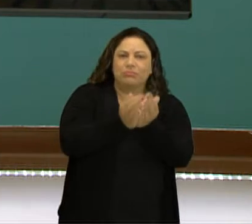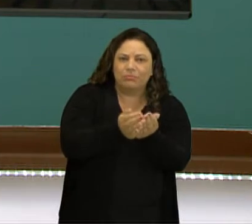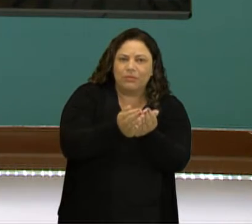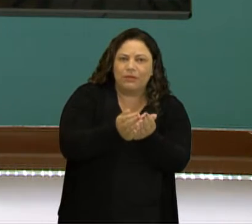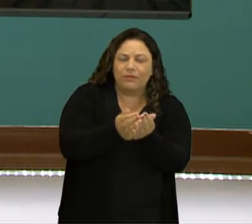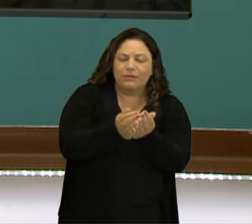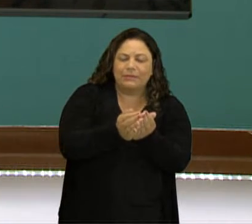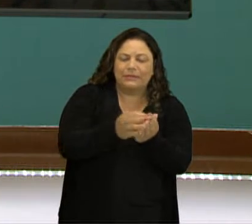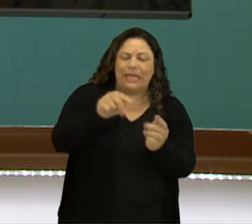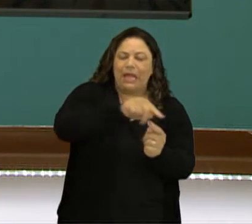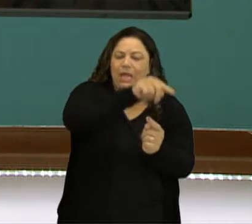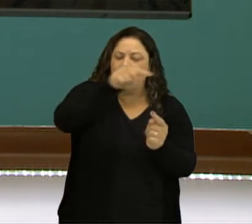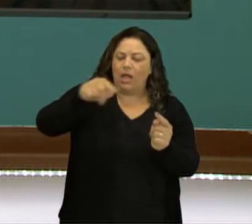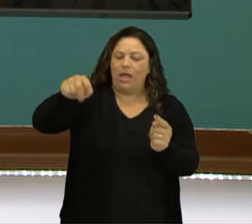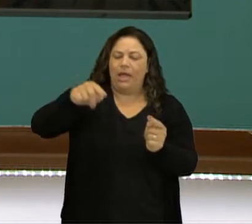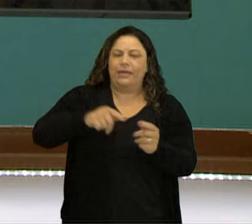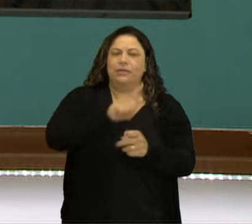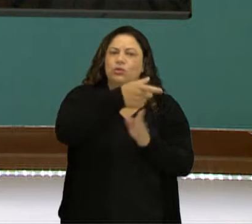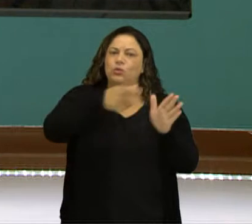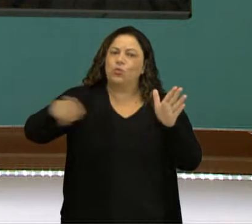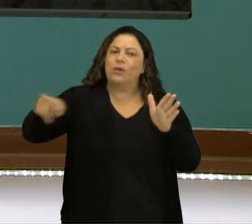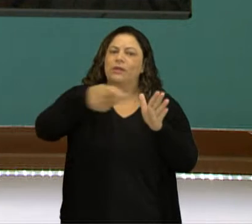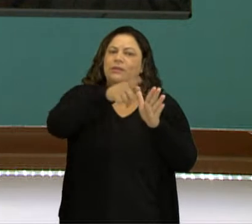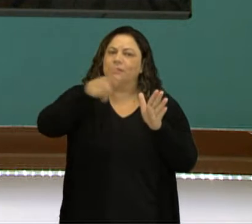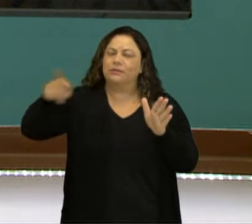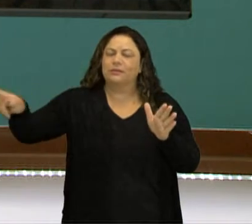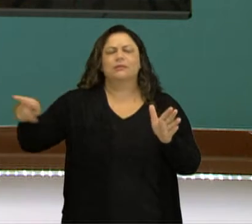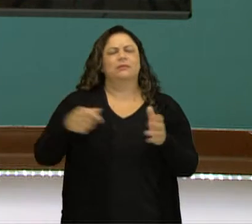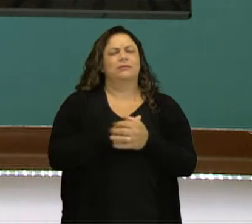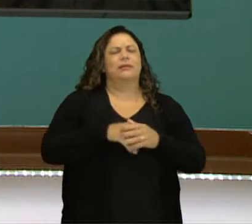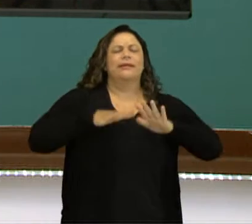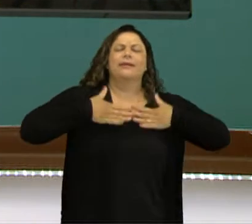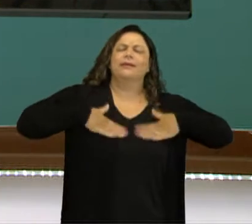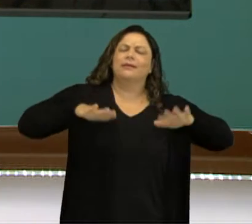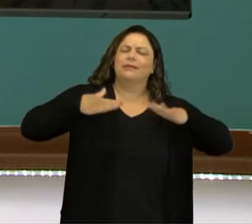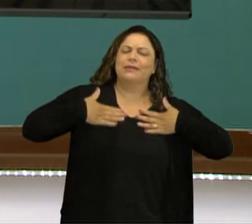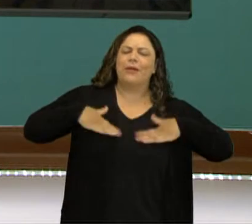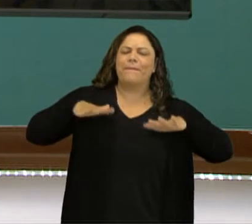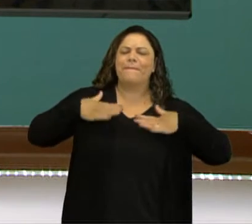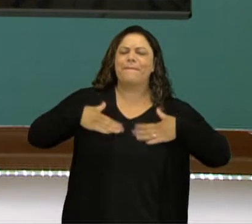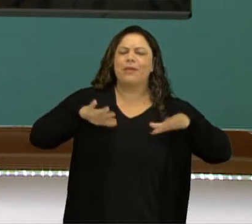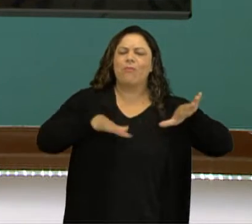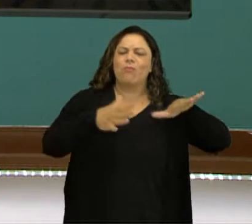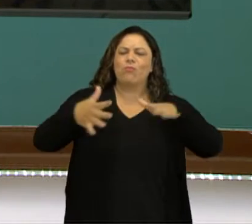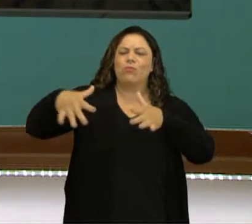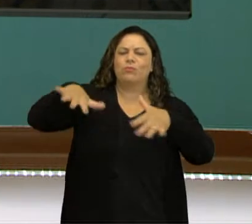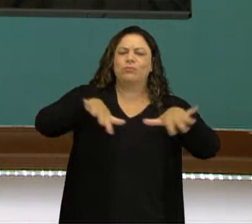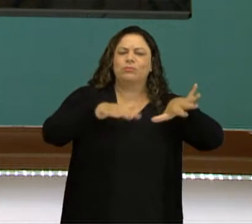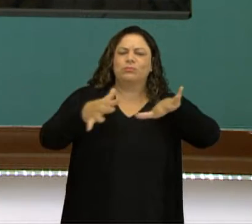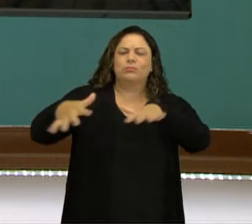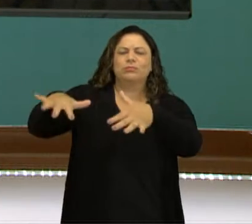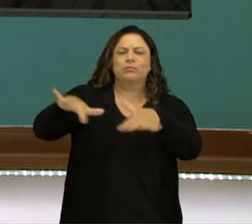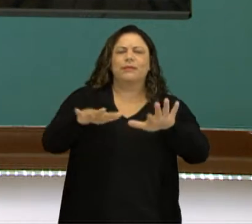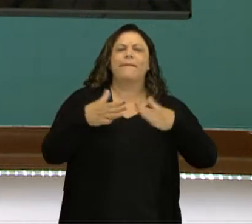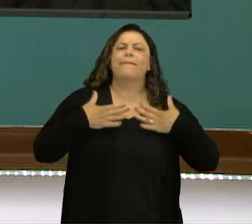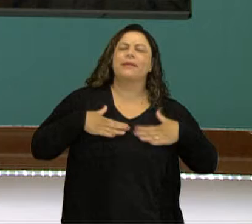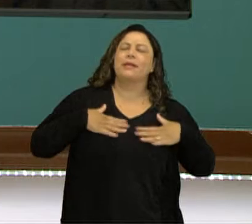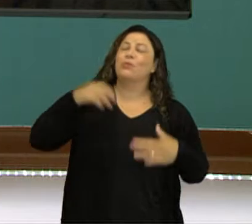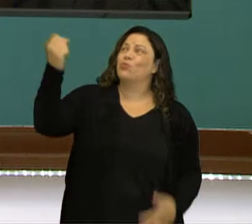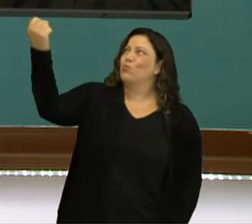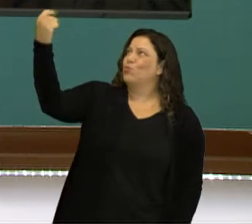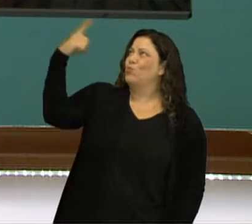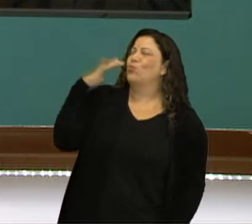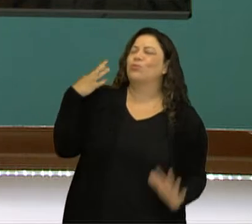Guaratuba, você percebe que se o mar estiver bem calminho, bem de boa, aqueles 5 horas da tarde, aquele sol bonito,